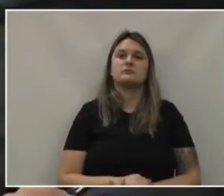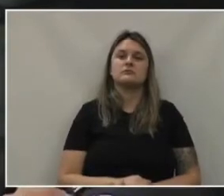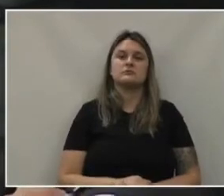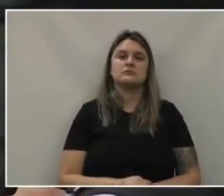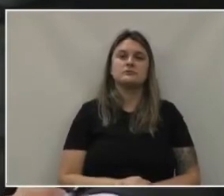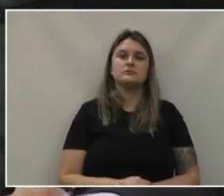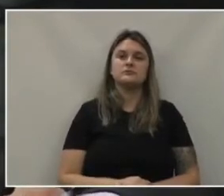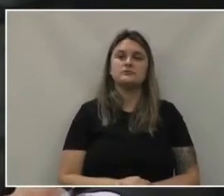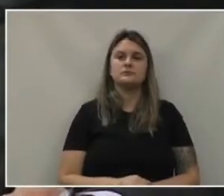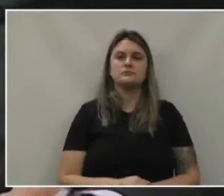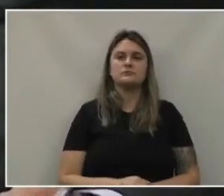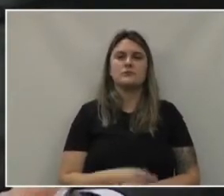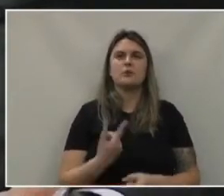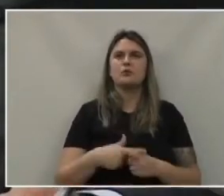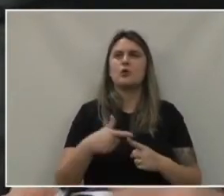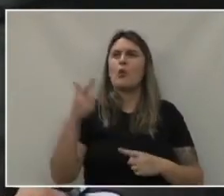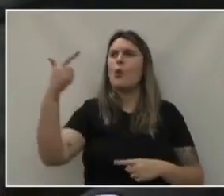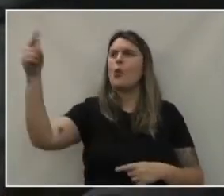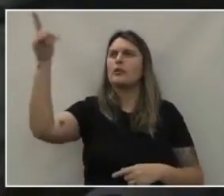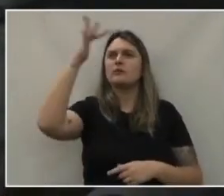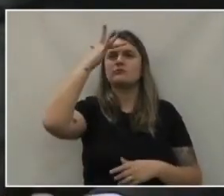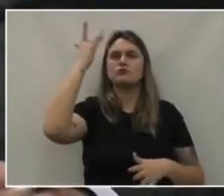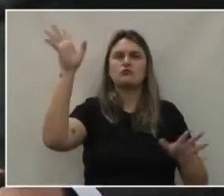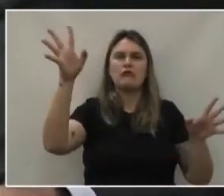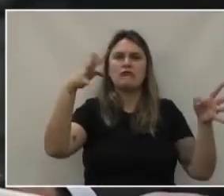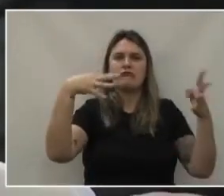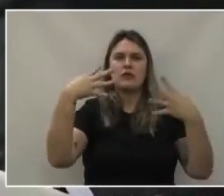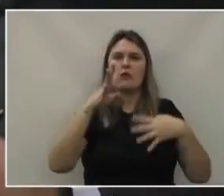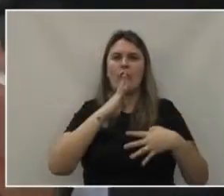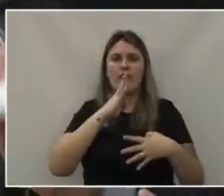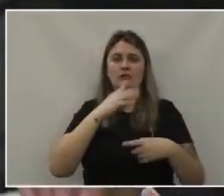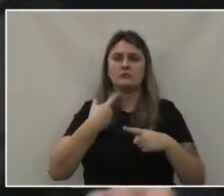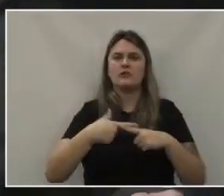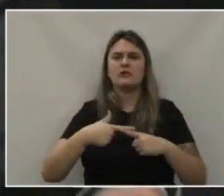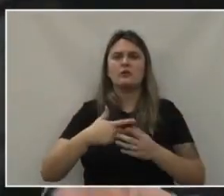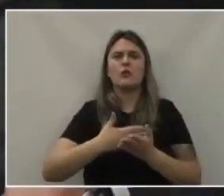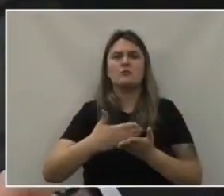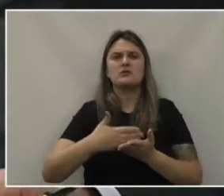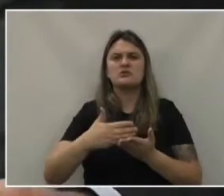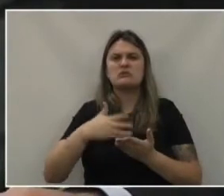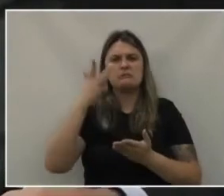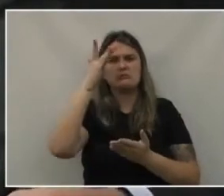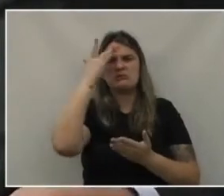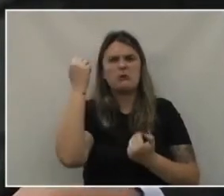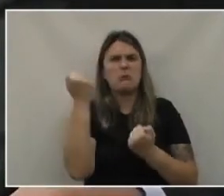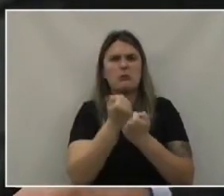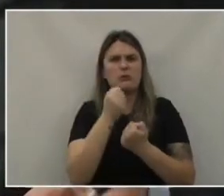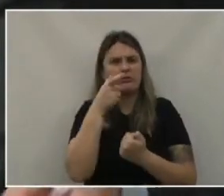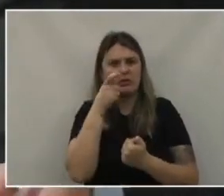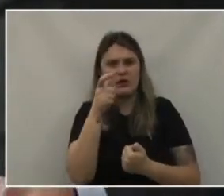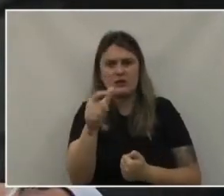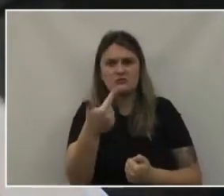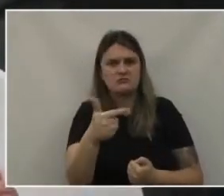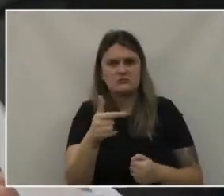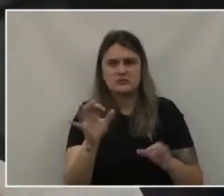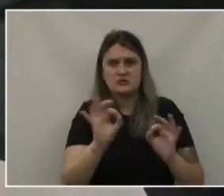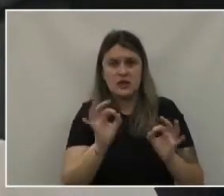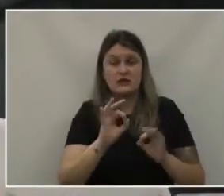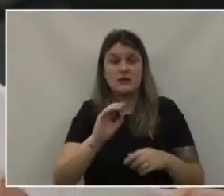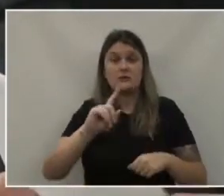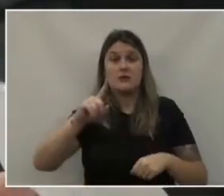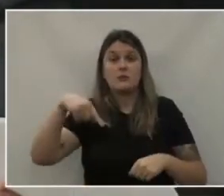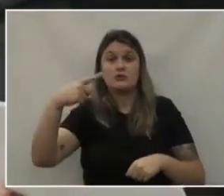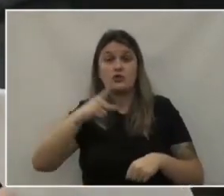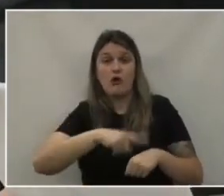numa vitrine para a nossa cidade. No começo não tivemos muitos apoiadores, né, vereador Jair, mas depois, na